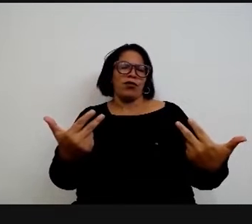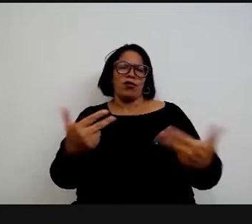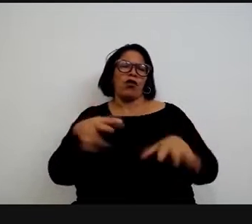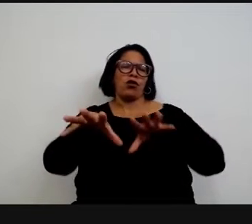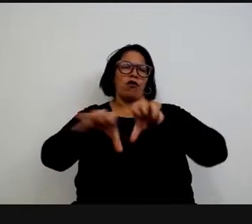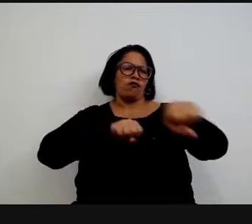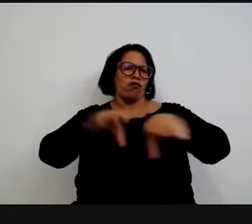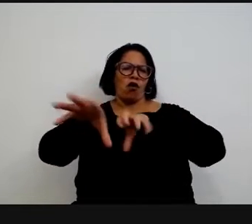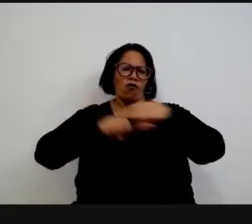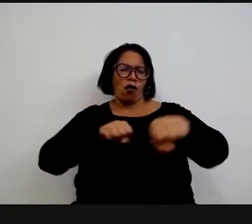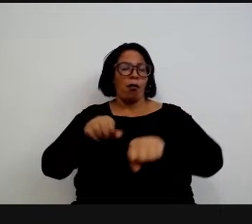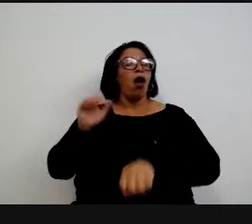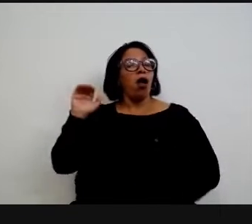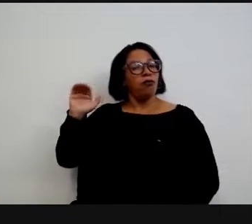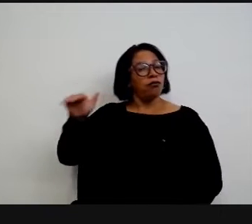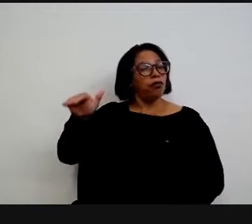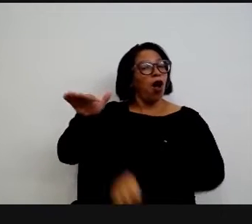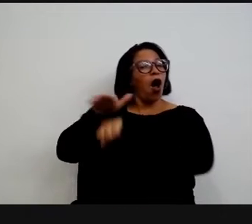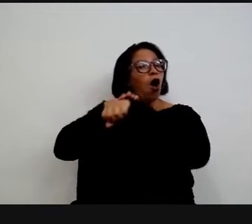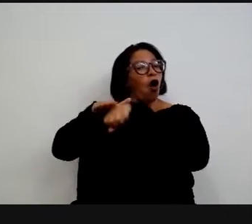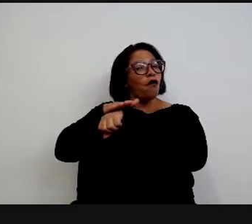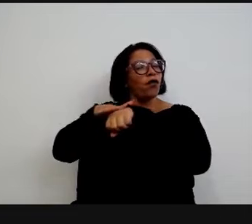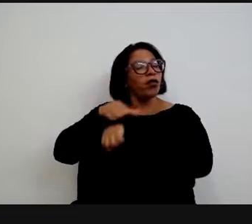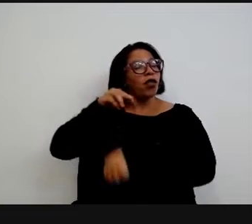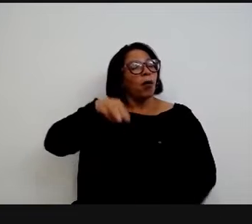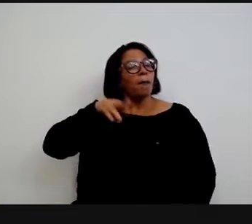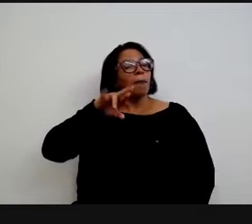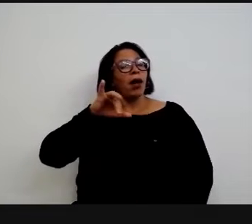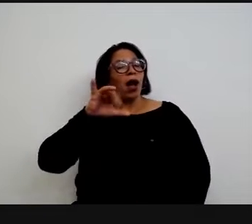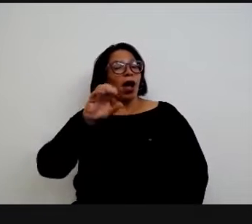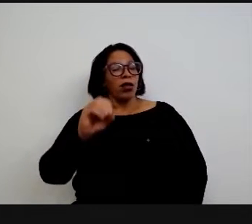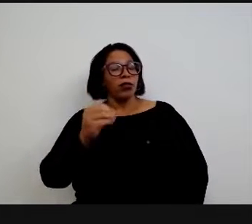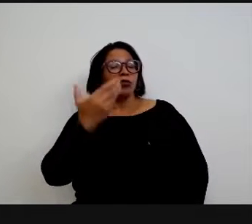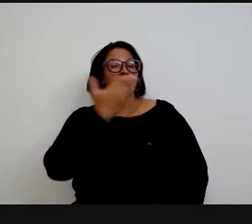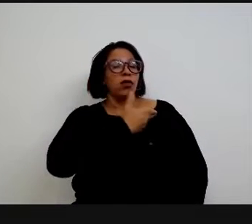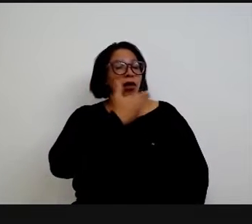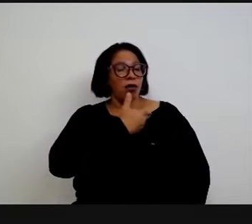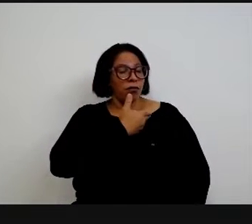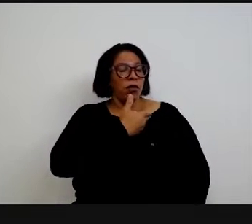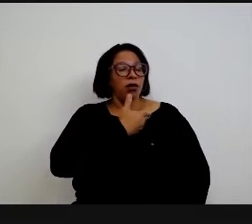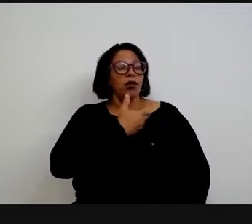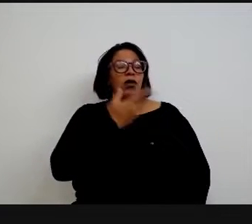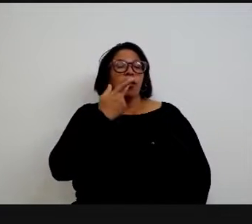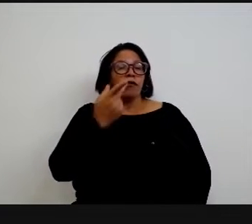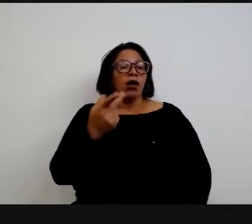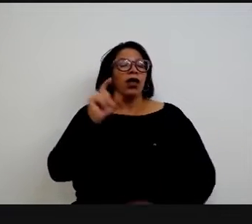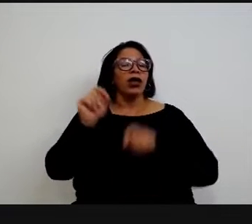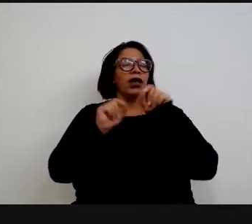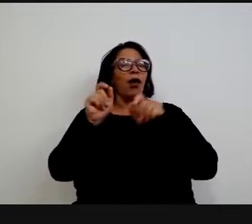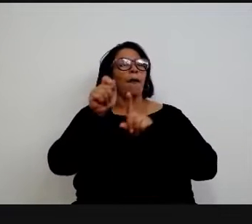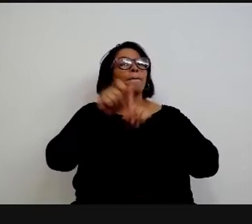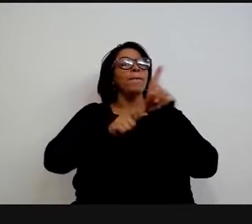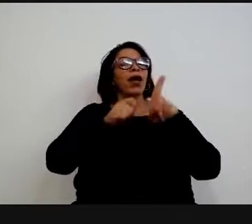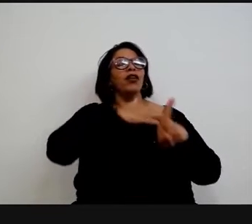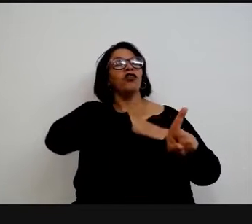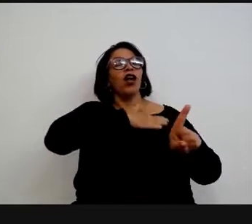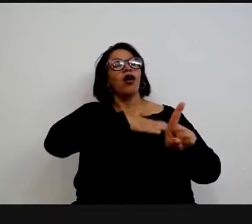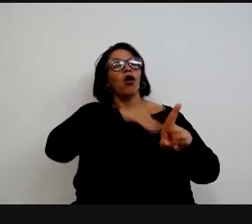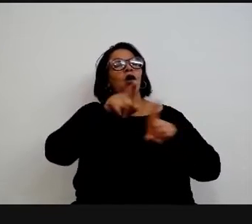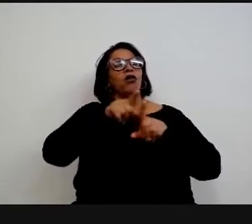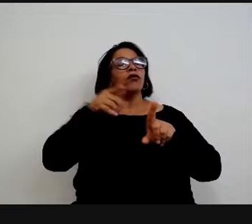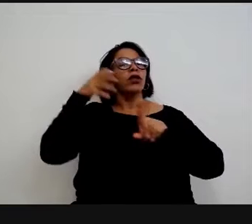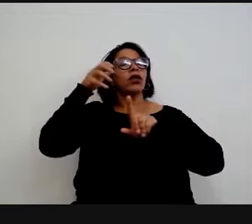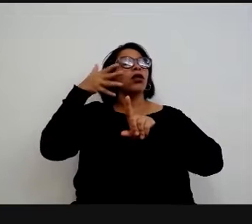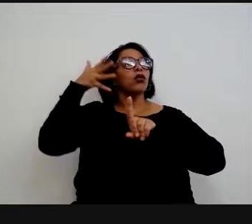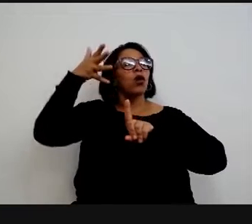Estava contando aqui para o Márcio também, o Guilherme, né, que é colega lá da escola, que está realizando, desde agosto, um